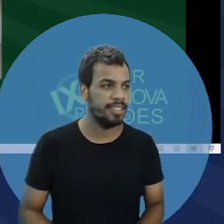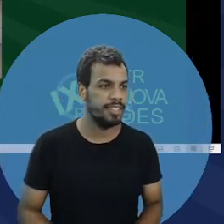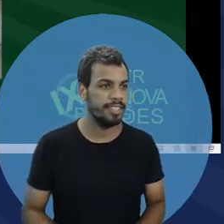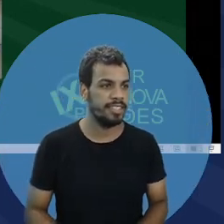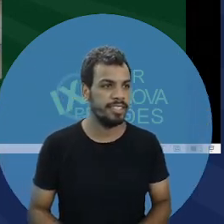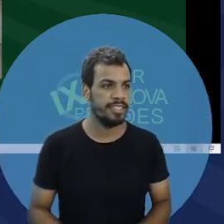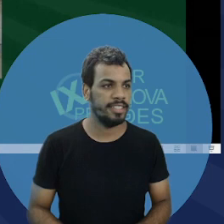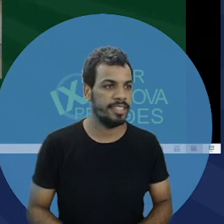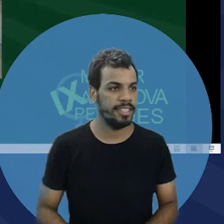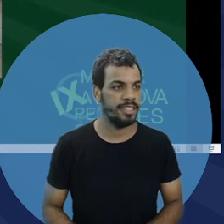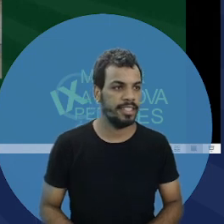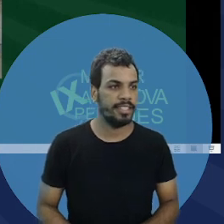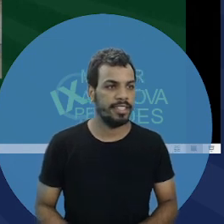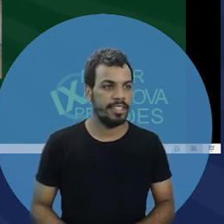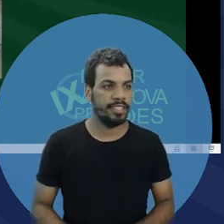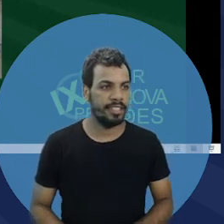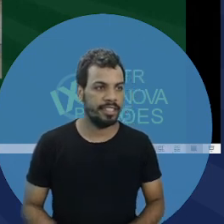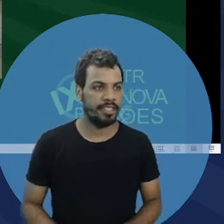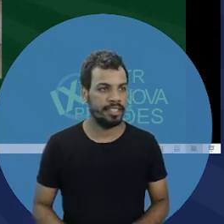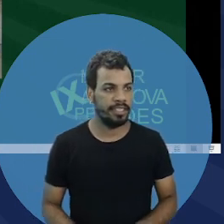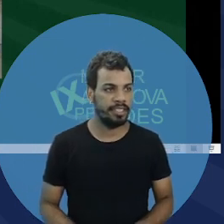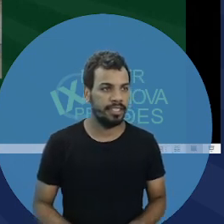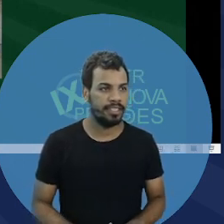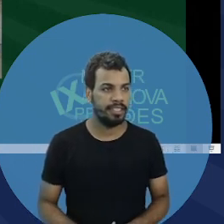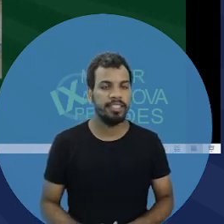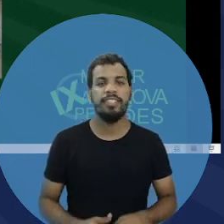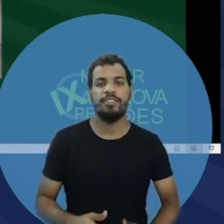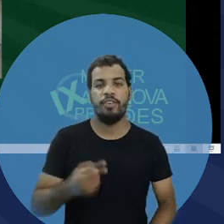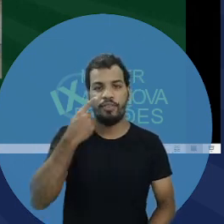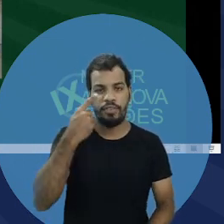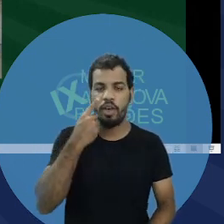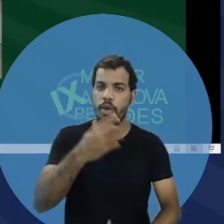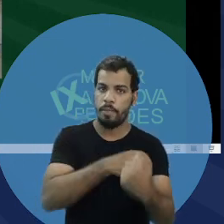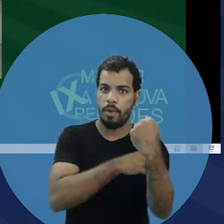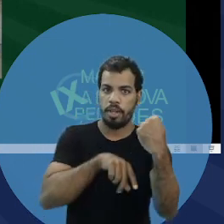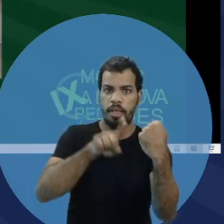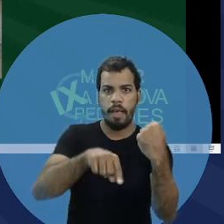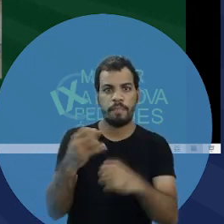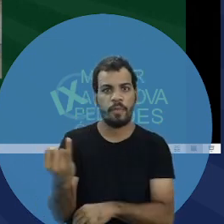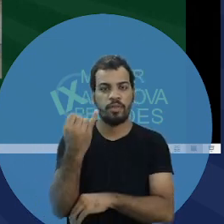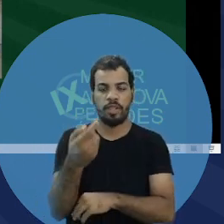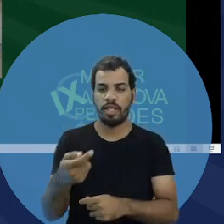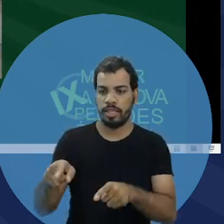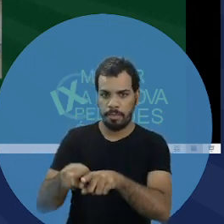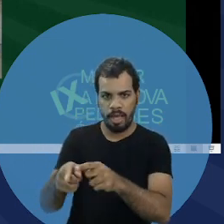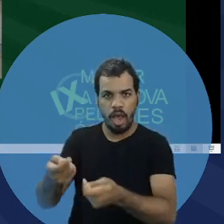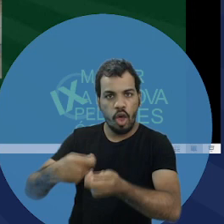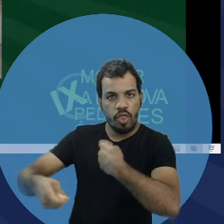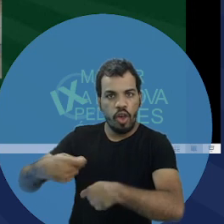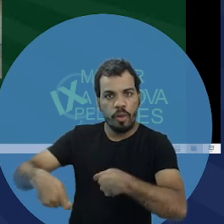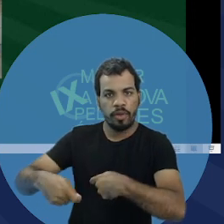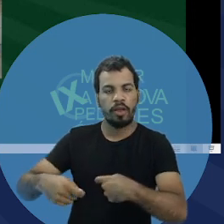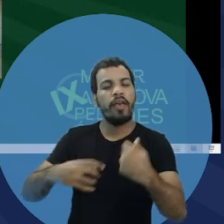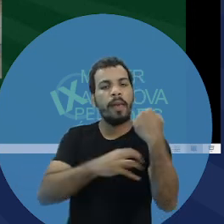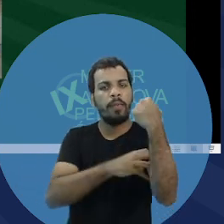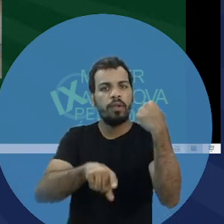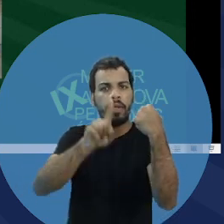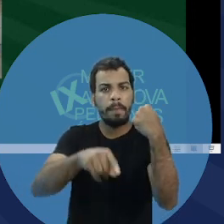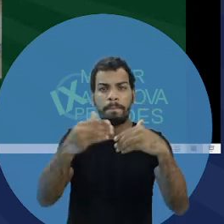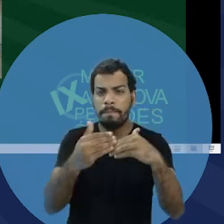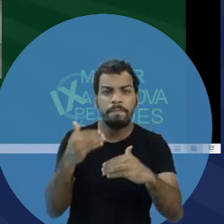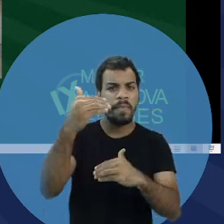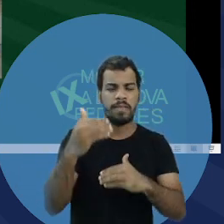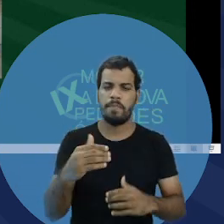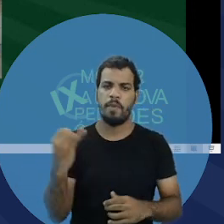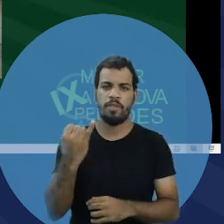só uma coisa significativa da questão econômica. Ele vai muito mais além do físico, muito mais